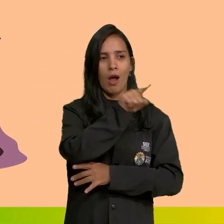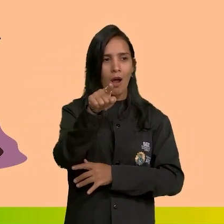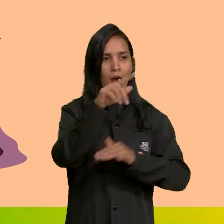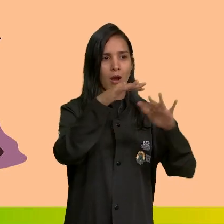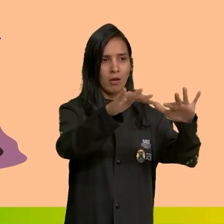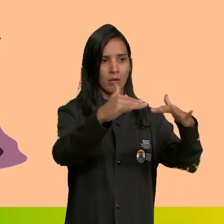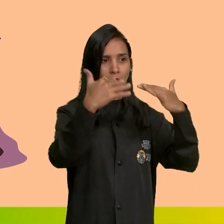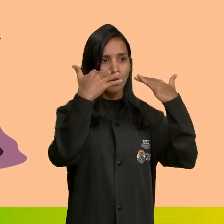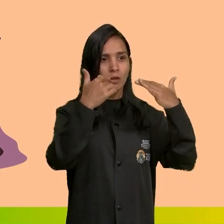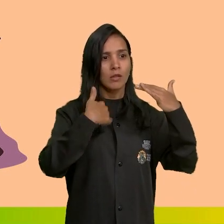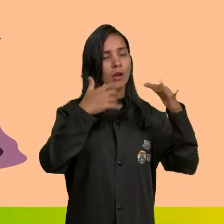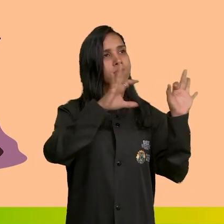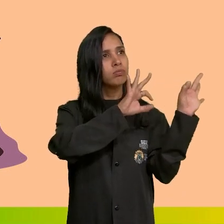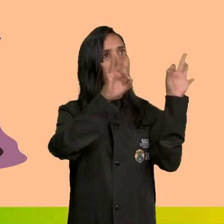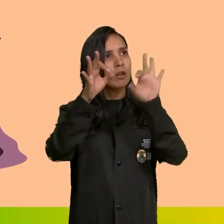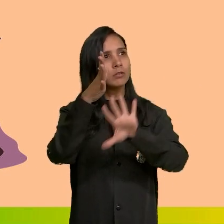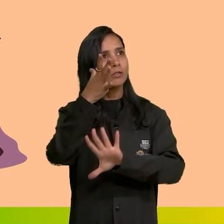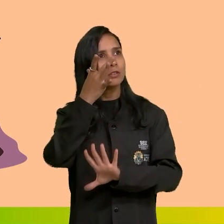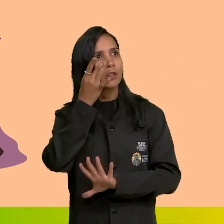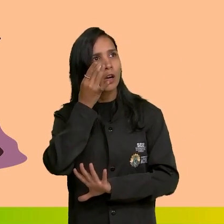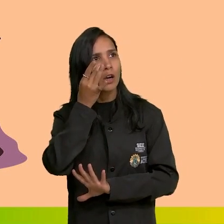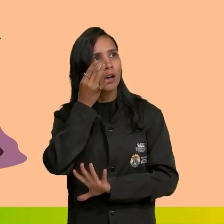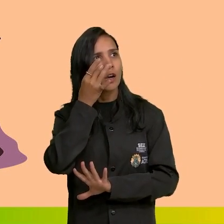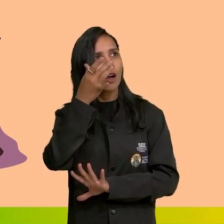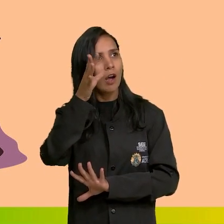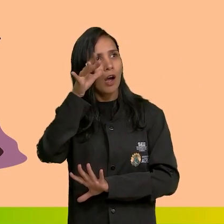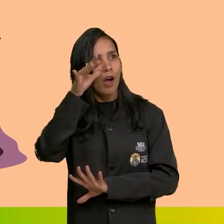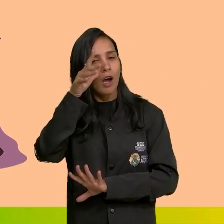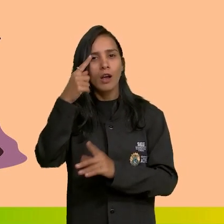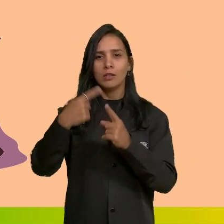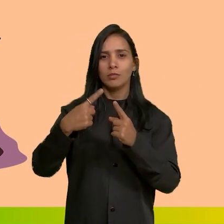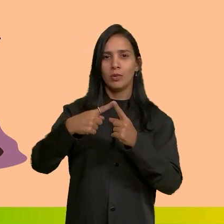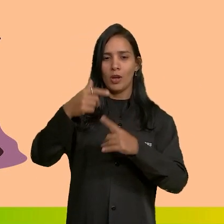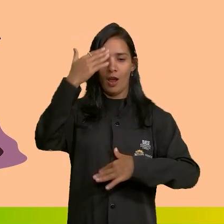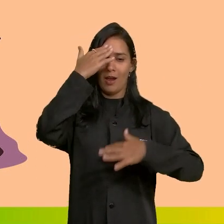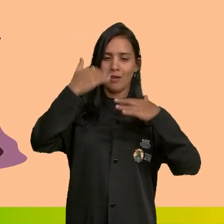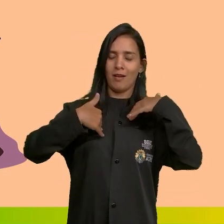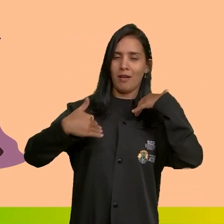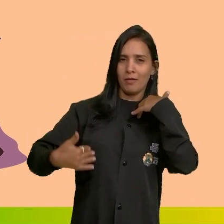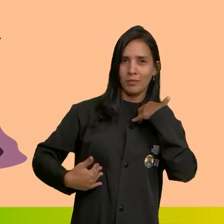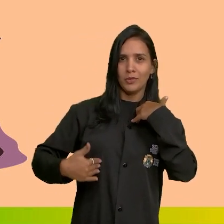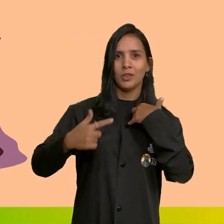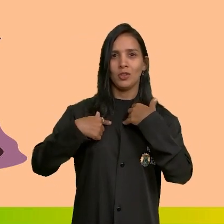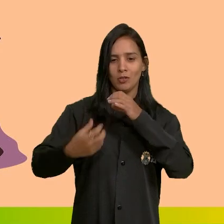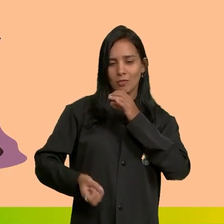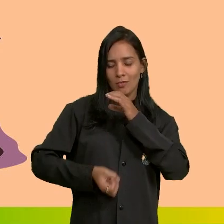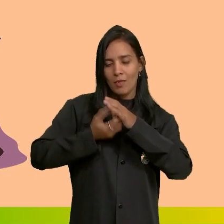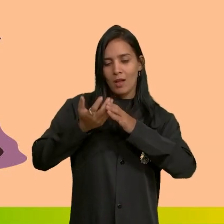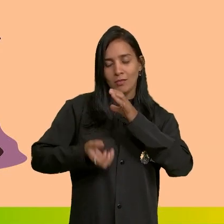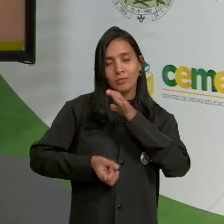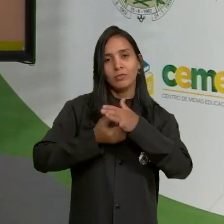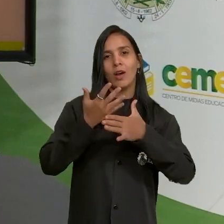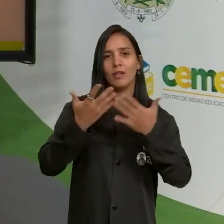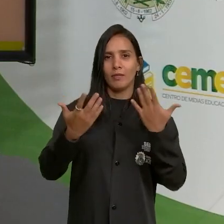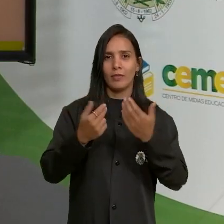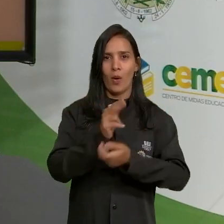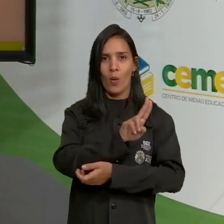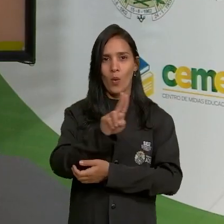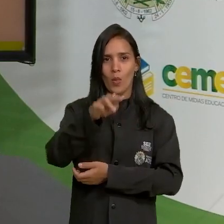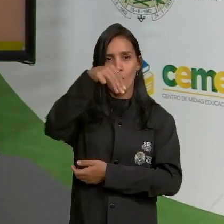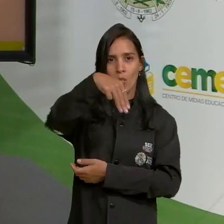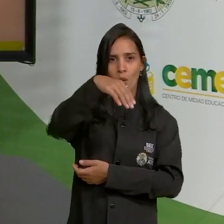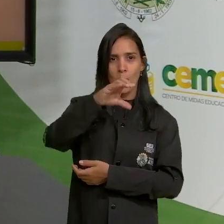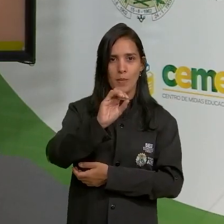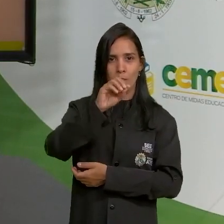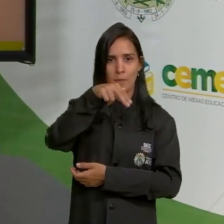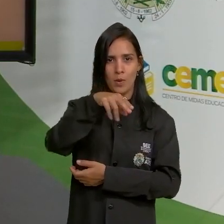expressão verbal e corporal. Então, aqui no monólogo, como o nome já sugere, é